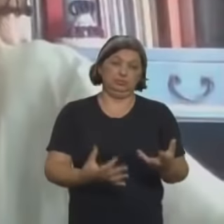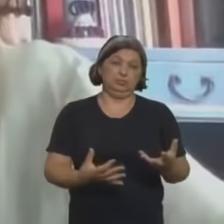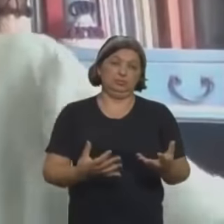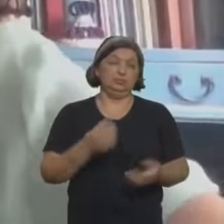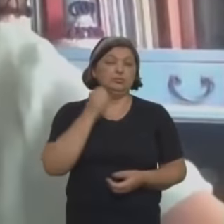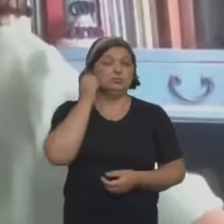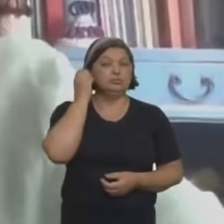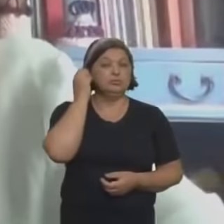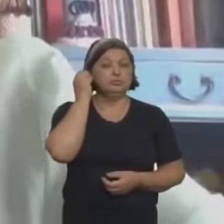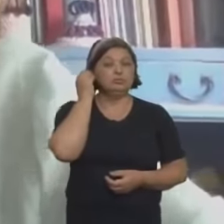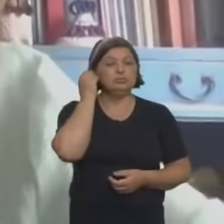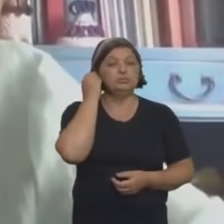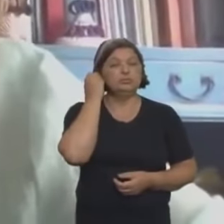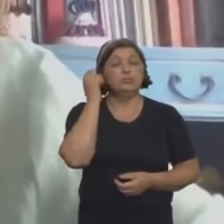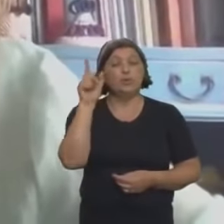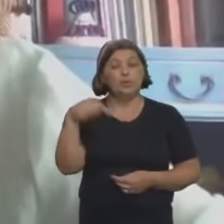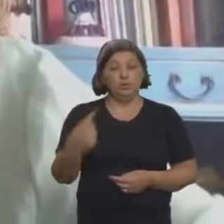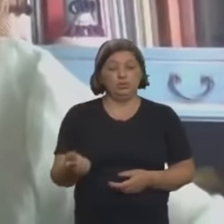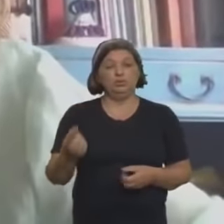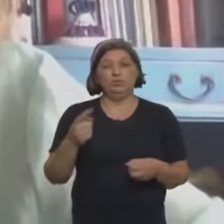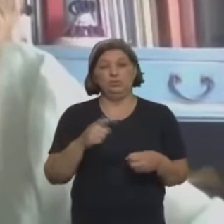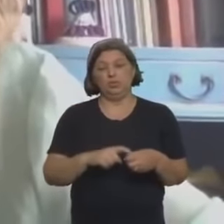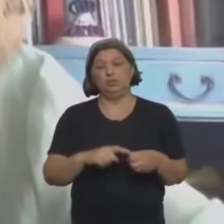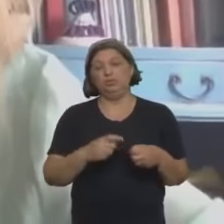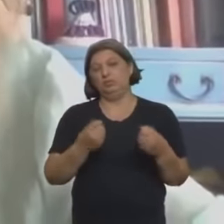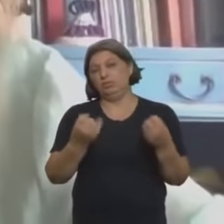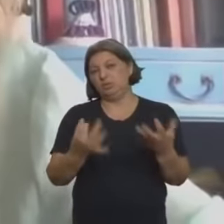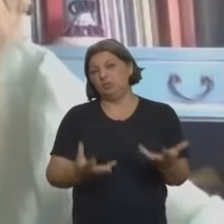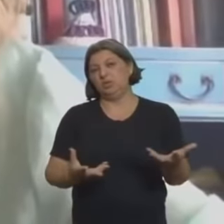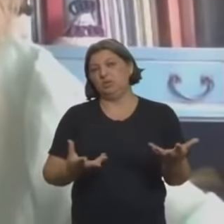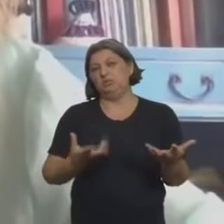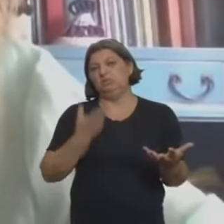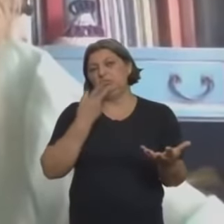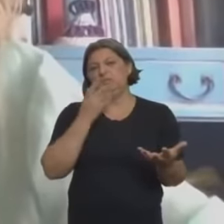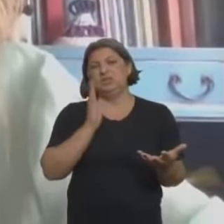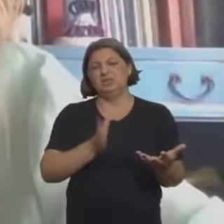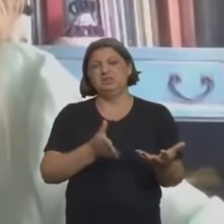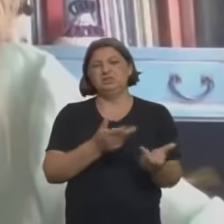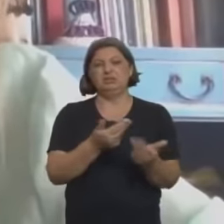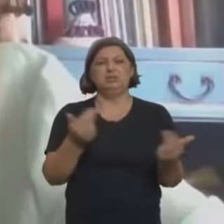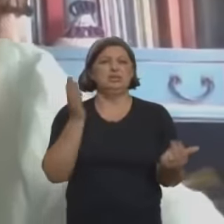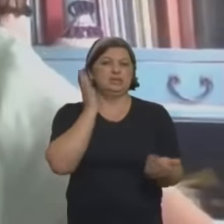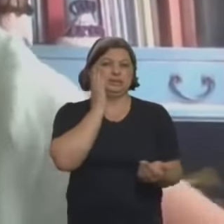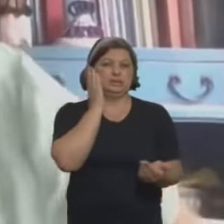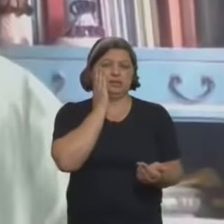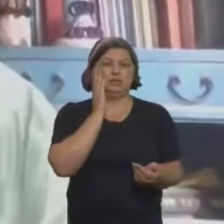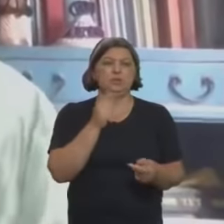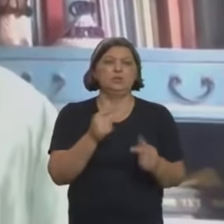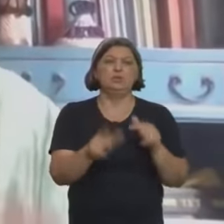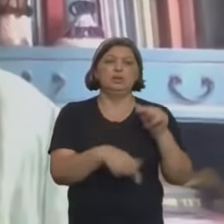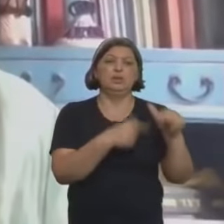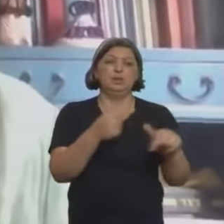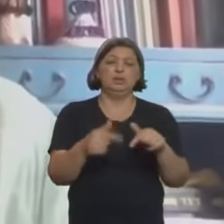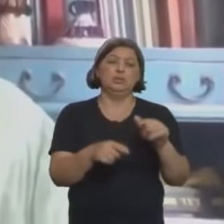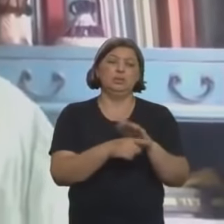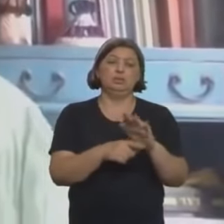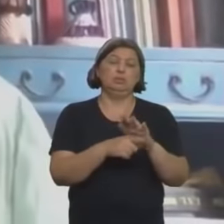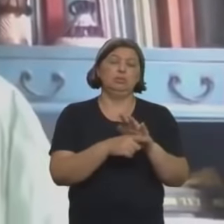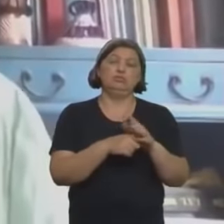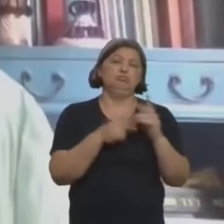professor? Quando eu volto a falar um pouquinho daquilo que eu já citei um pouco, de que a gente está trabalhando com o